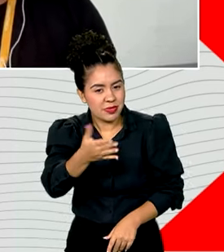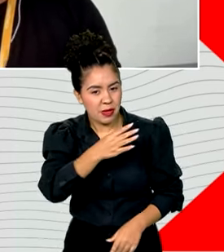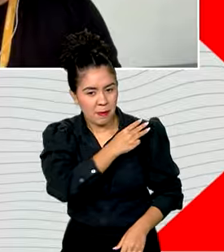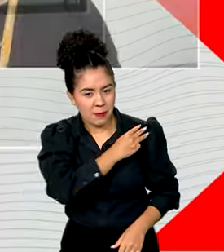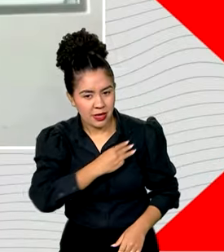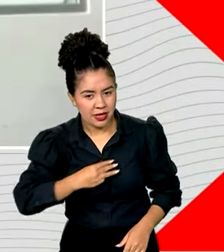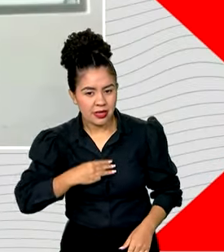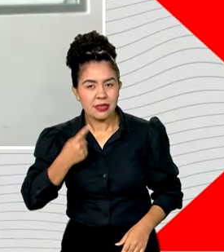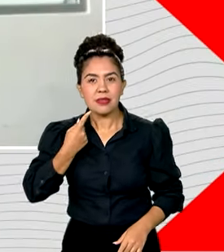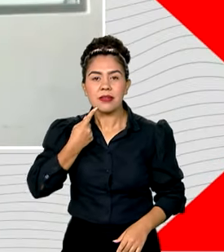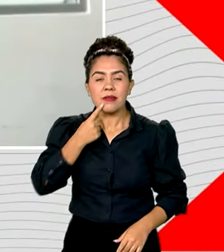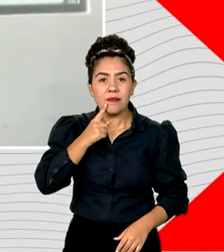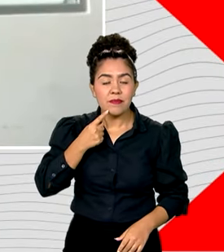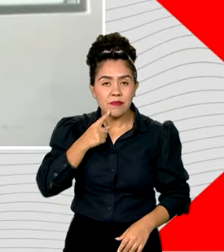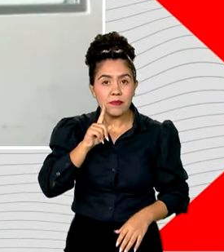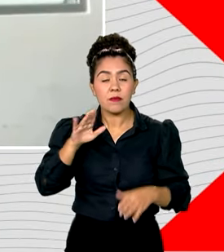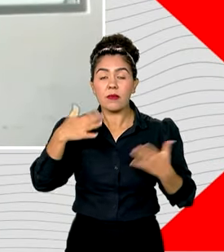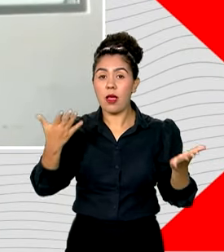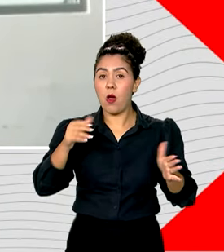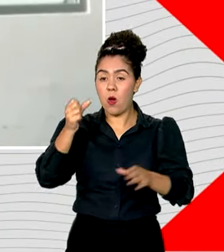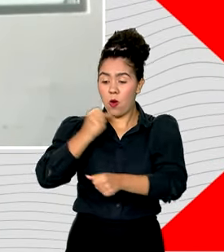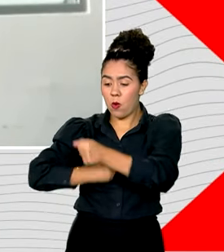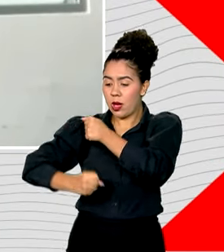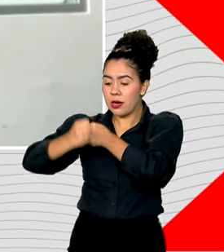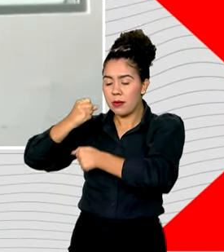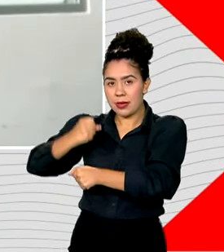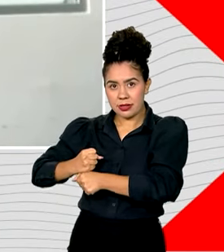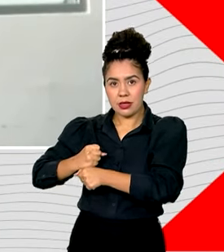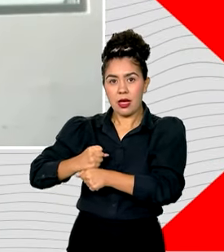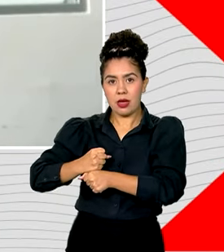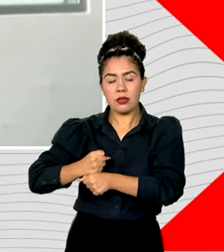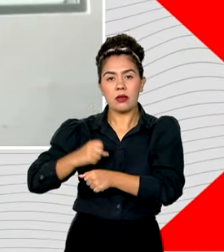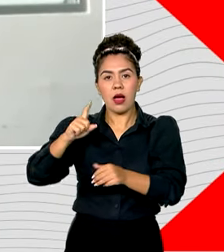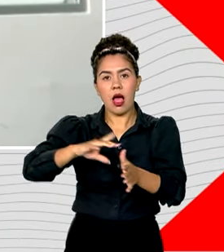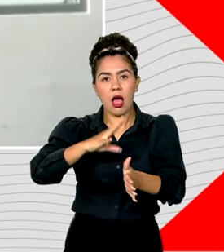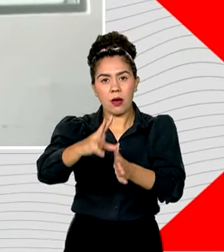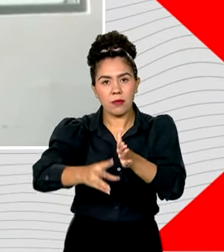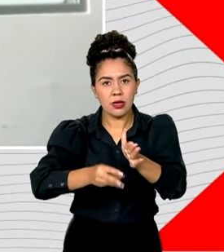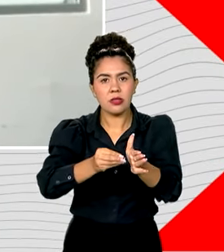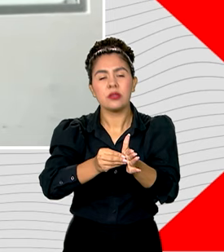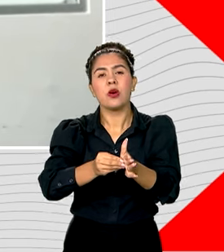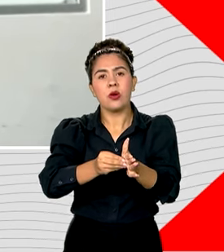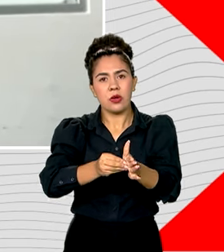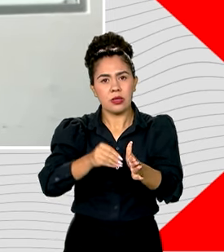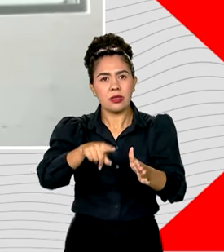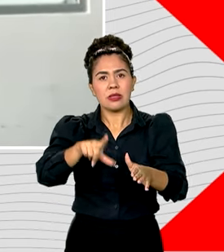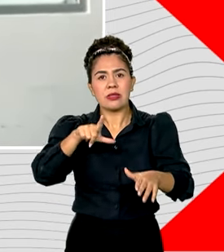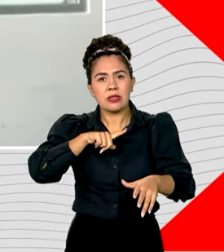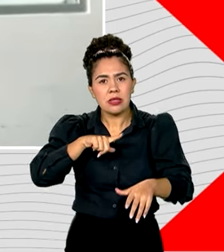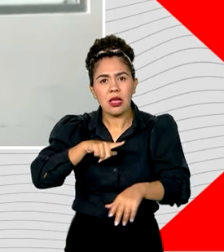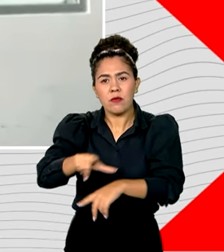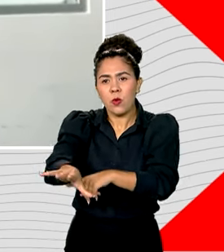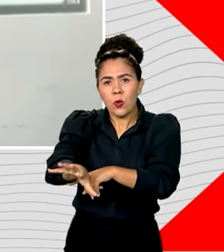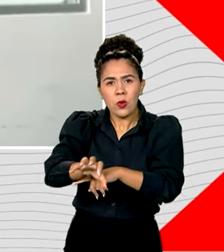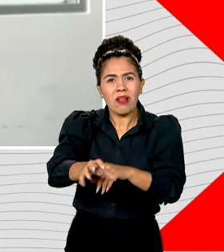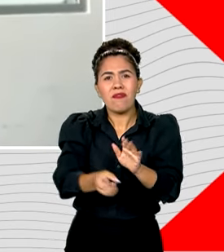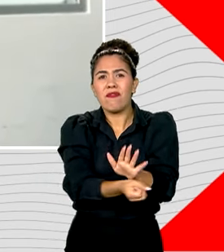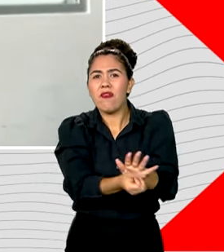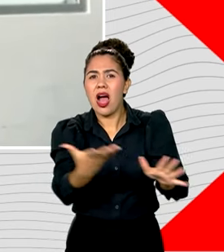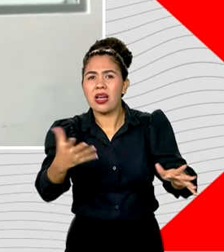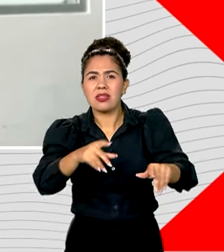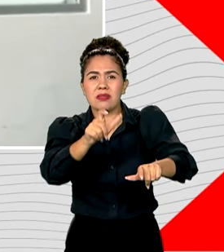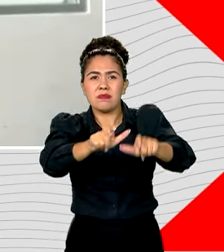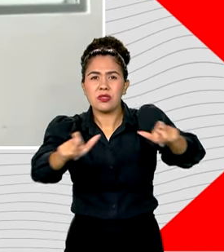e ministra ano passado o Amazonas passou por uma grande estiagem né a maior da nossa história onde muitas pessoas foram impactadas mais de